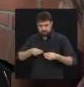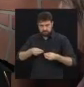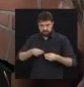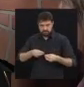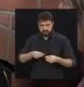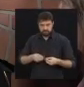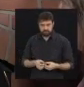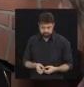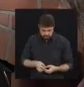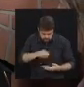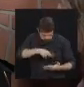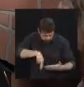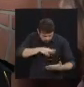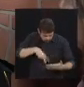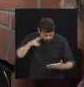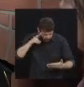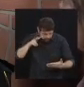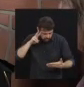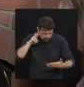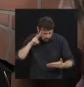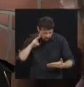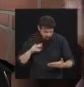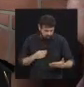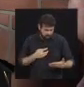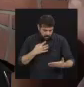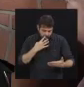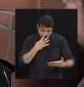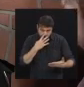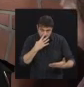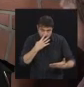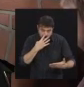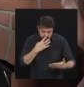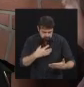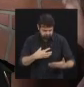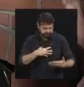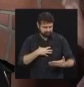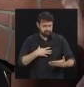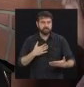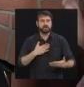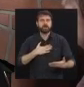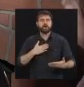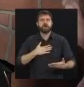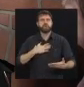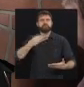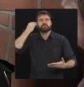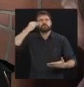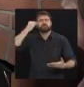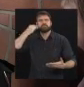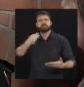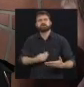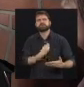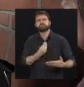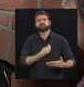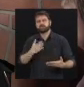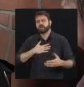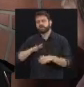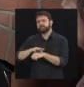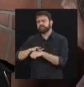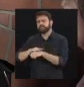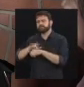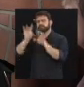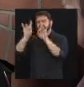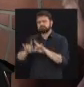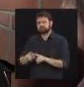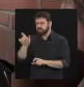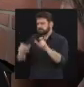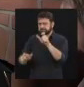e aí eu acabei lendo um pouco a história dele, me sensibilizei, e pensei na minha síndrome também, que é rara